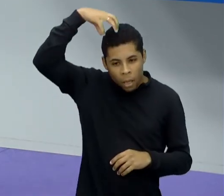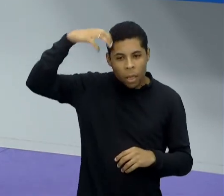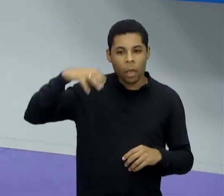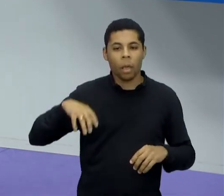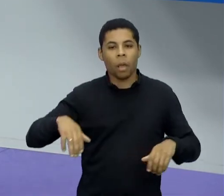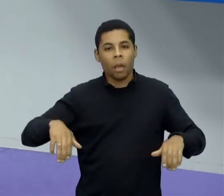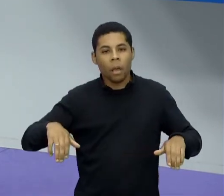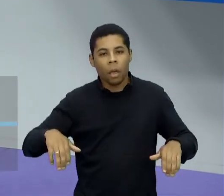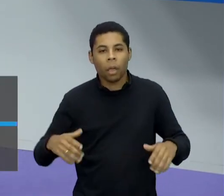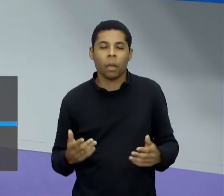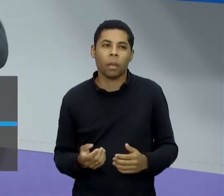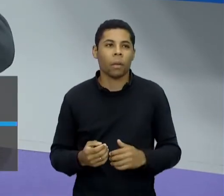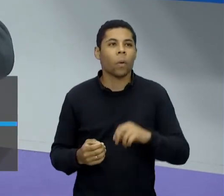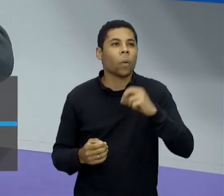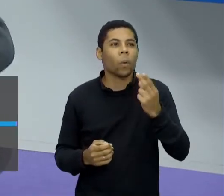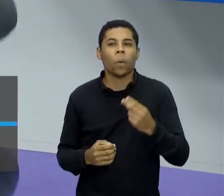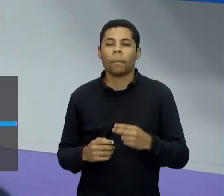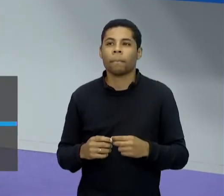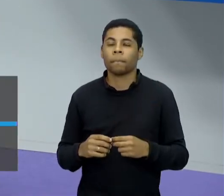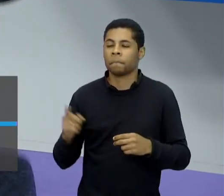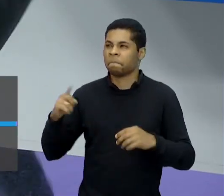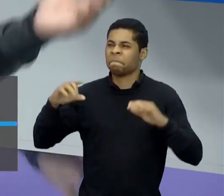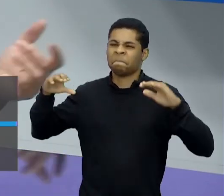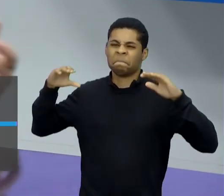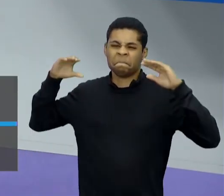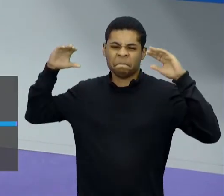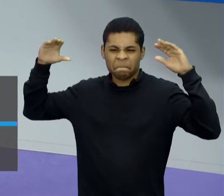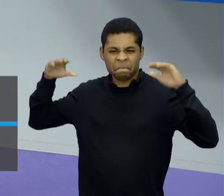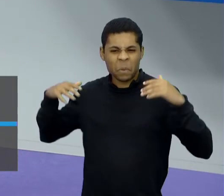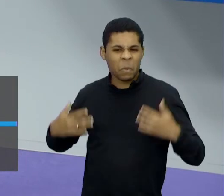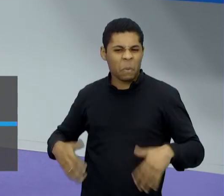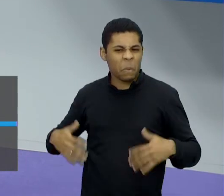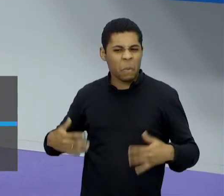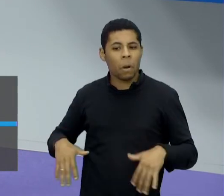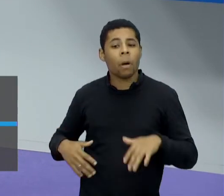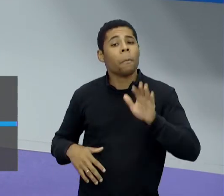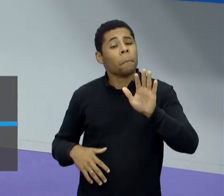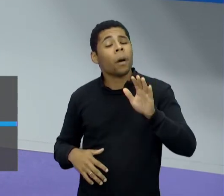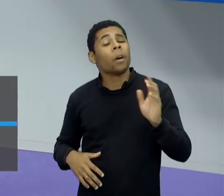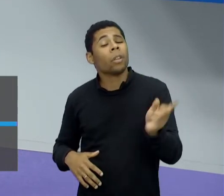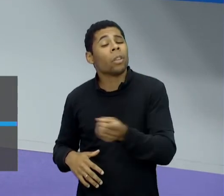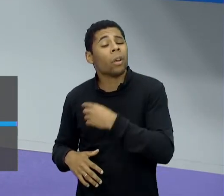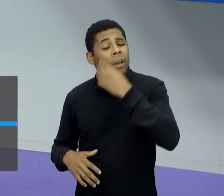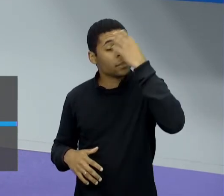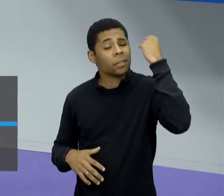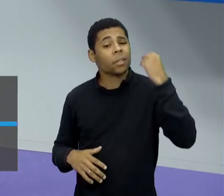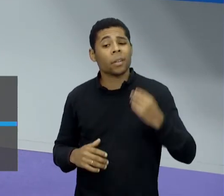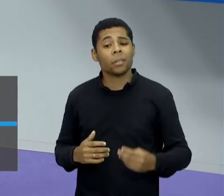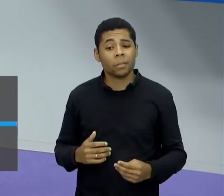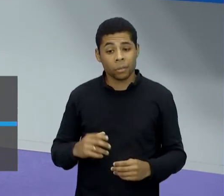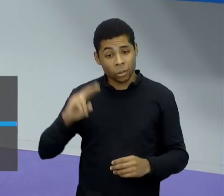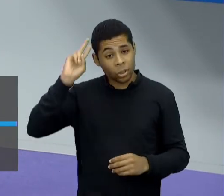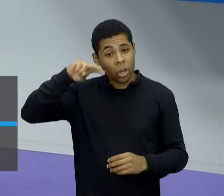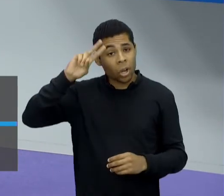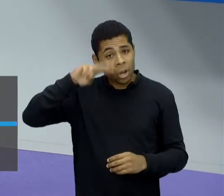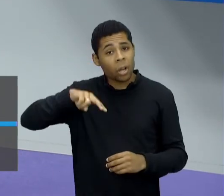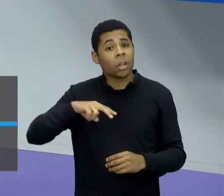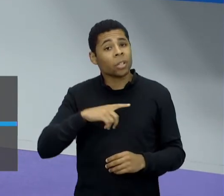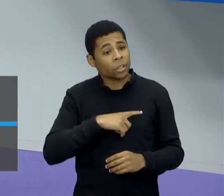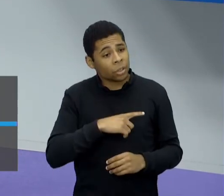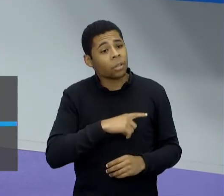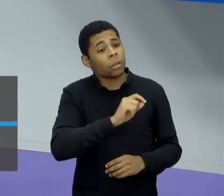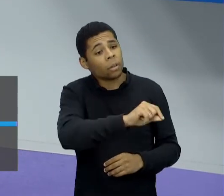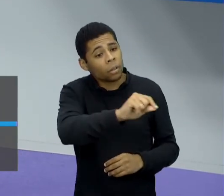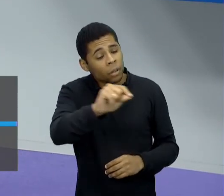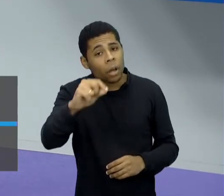fatos muito grandiosos na história, só que a gente se esquece que a história é feita também do dia a dia